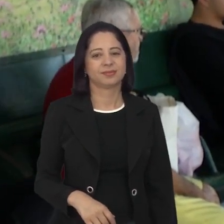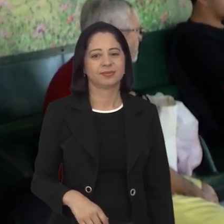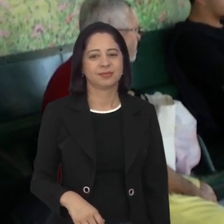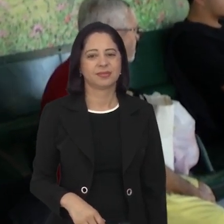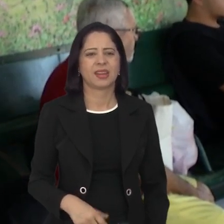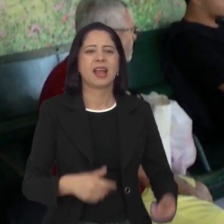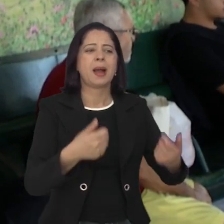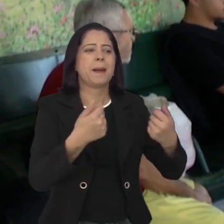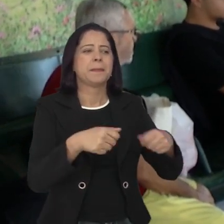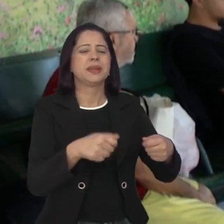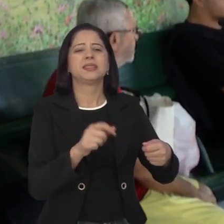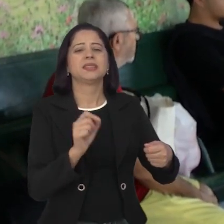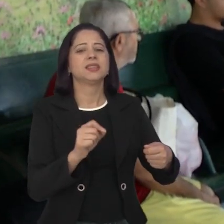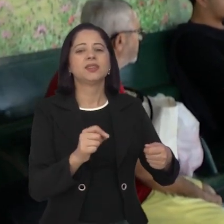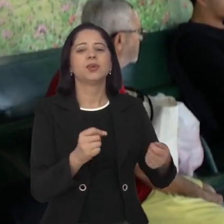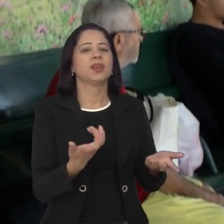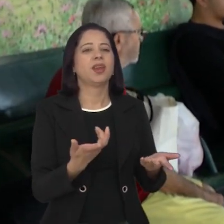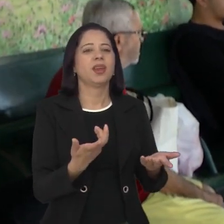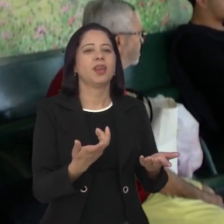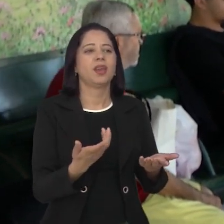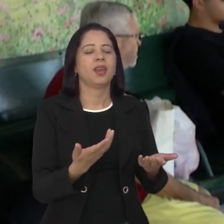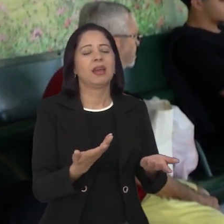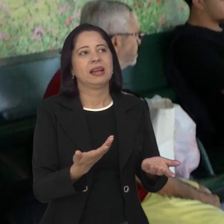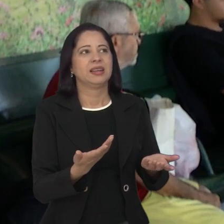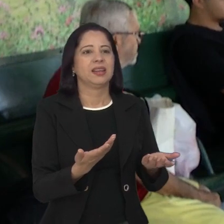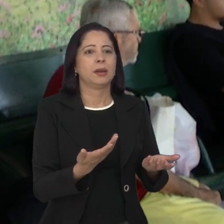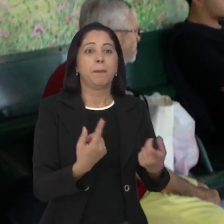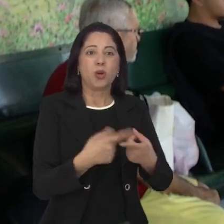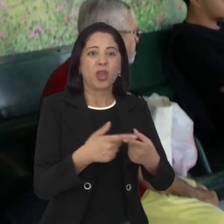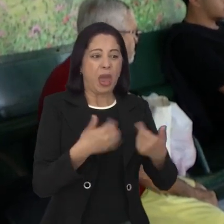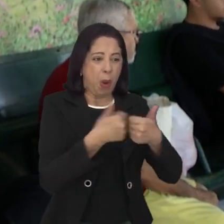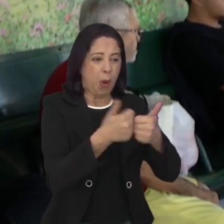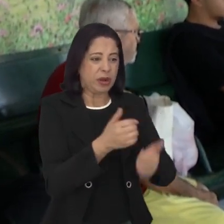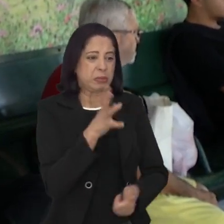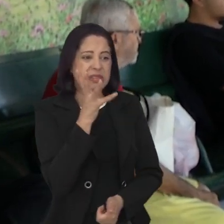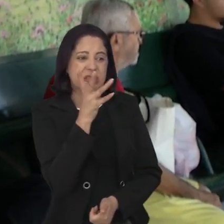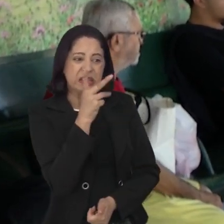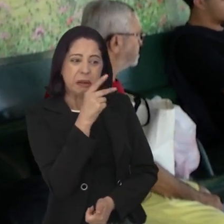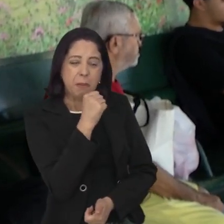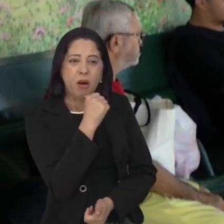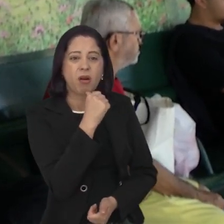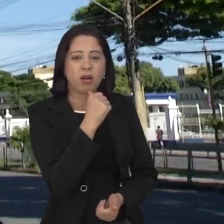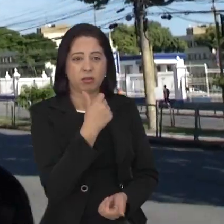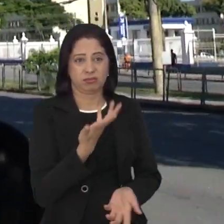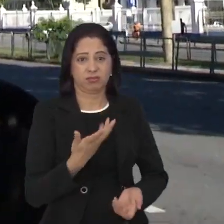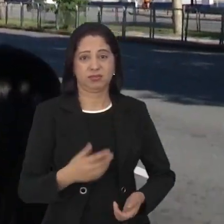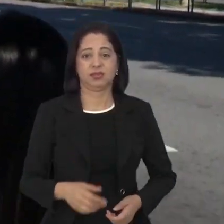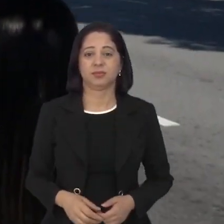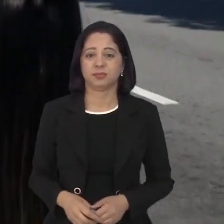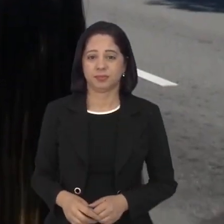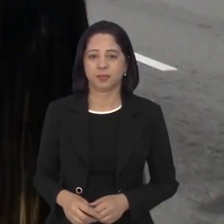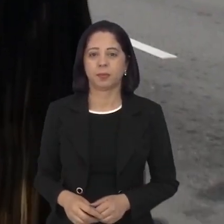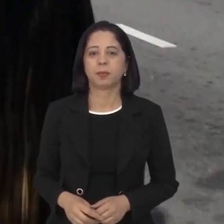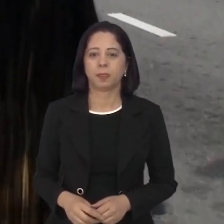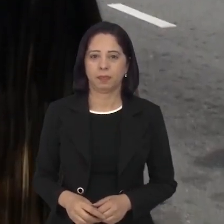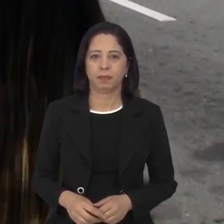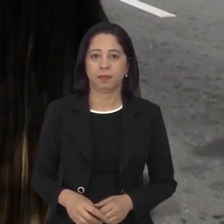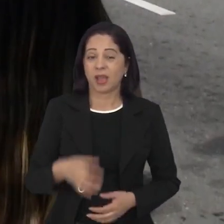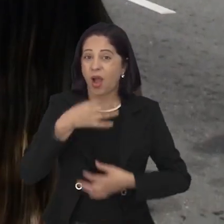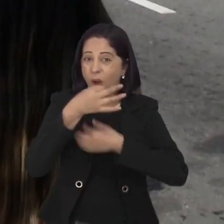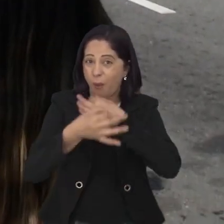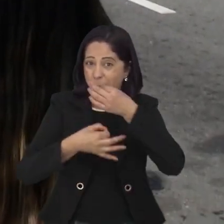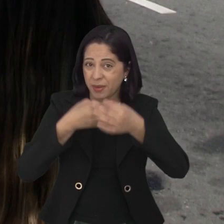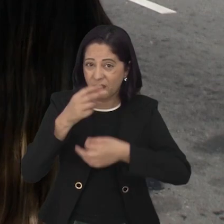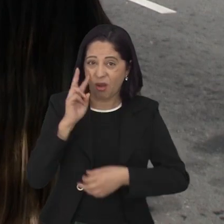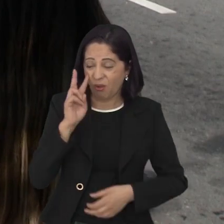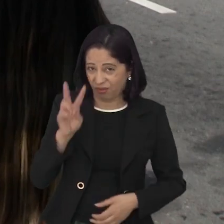tendo algo assim pra pessoa passar o tempo mais rápido né porque às vezes demora muito ônibus aqui demora muito ônibus esses relatos não é